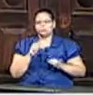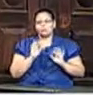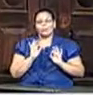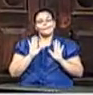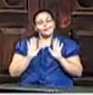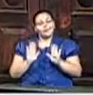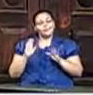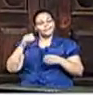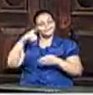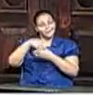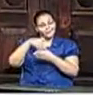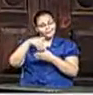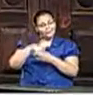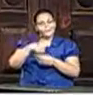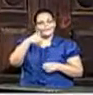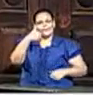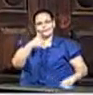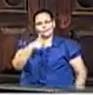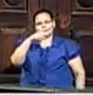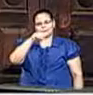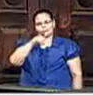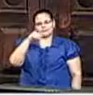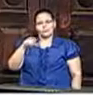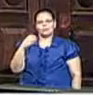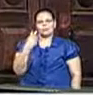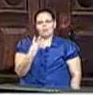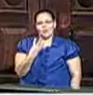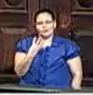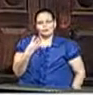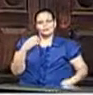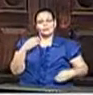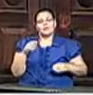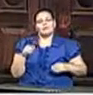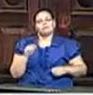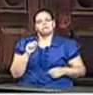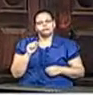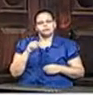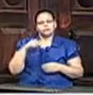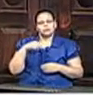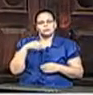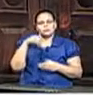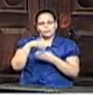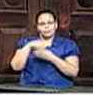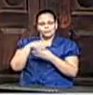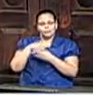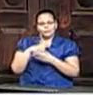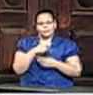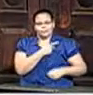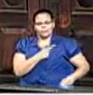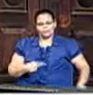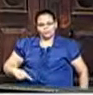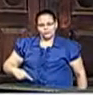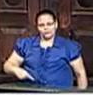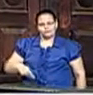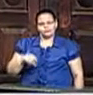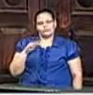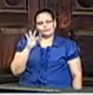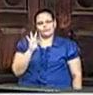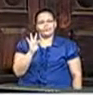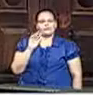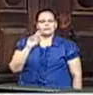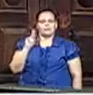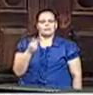a eleição de 1994, eleito presidente da República, o senhor Fernando